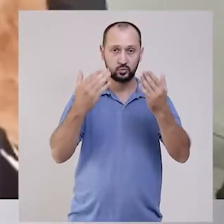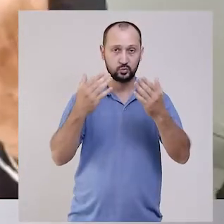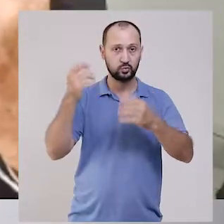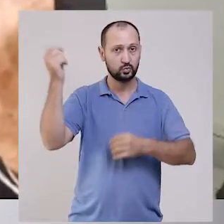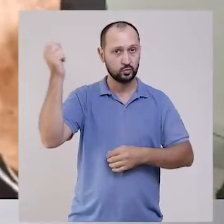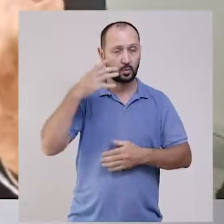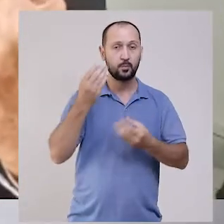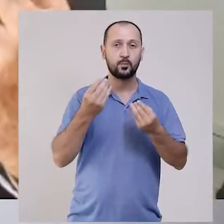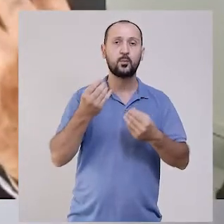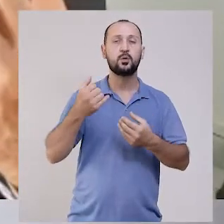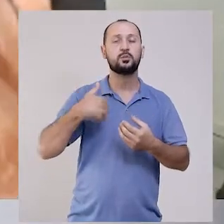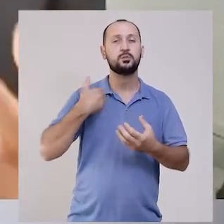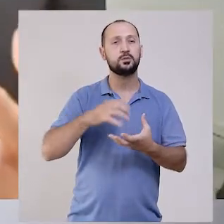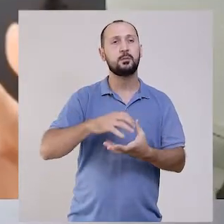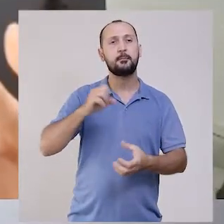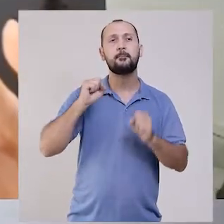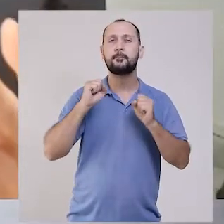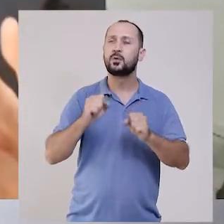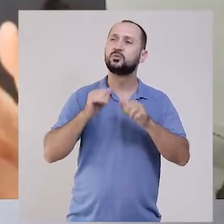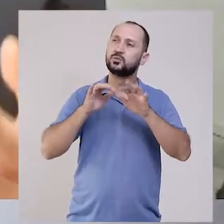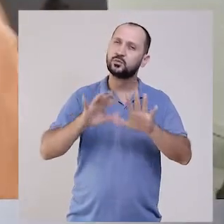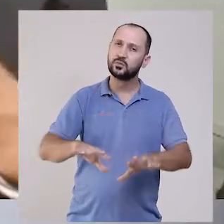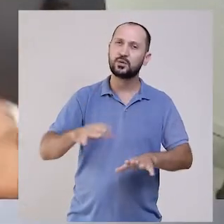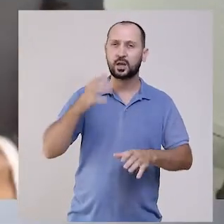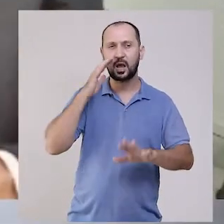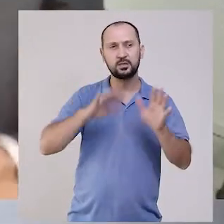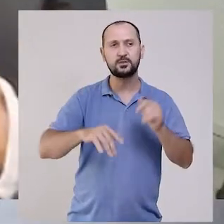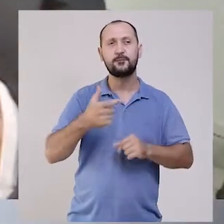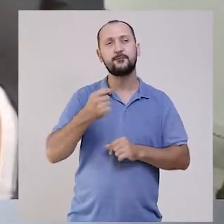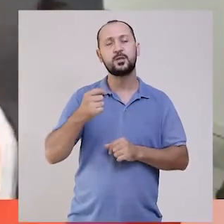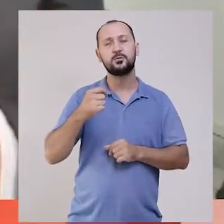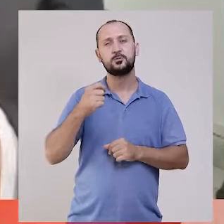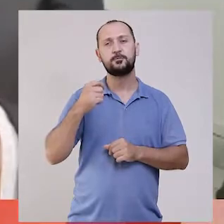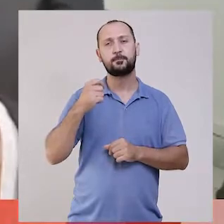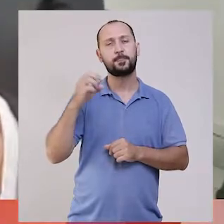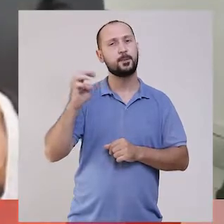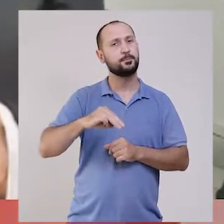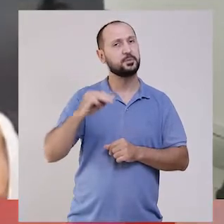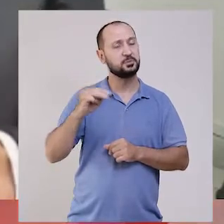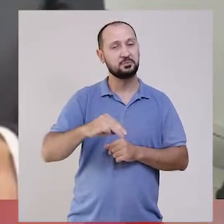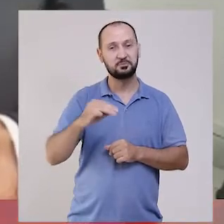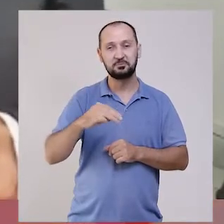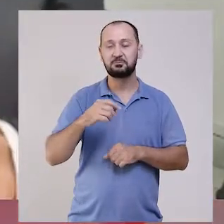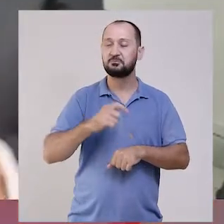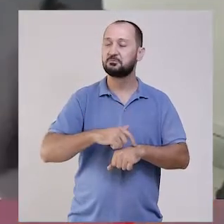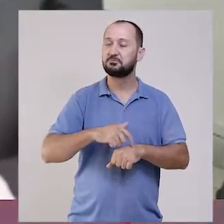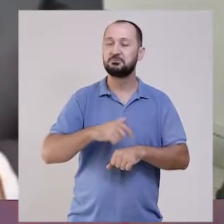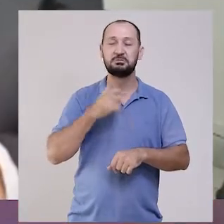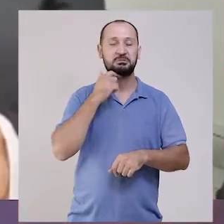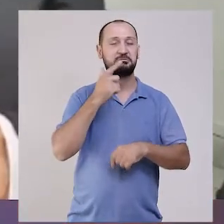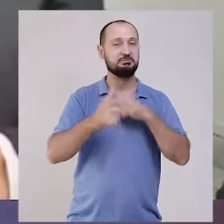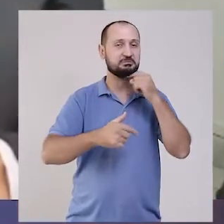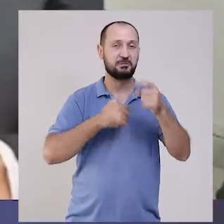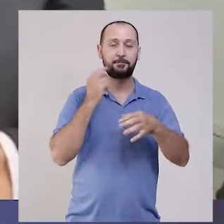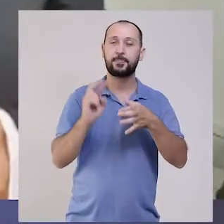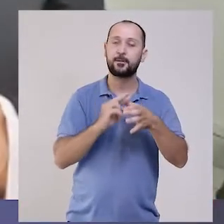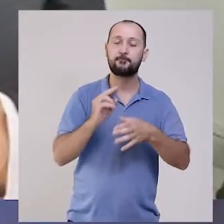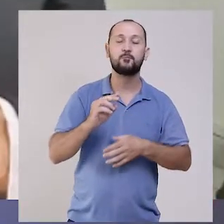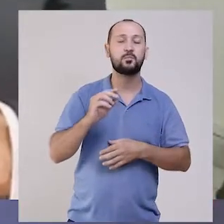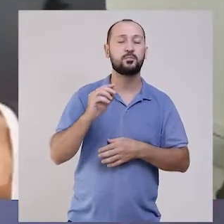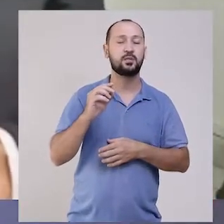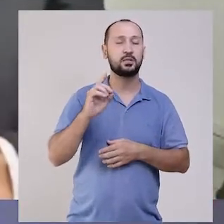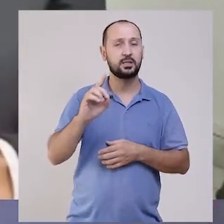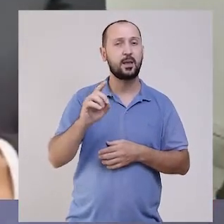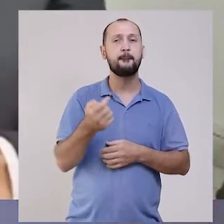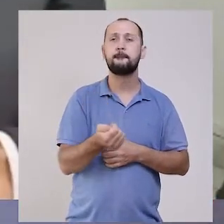se expor mais de 20 minutos e mesmo assim a sua vitamina D é baixa, porque a pele